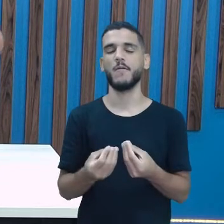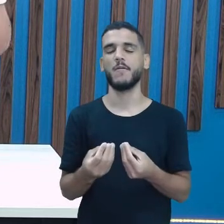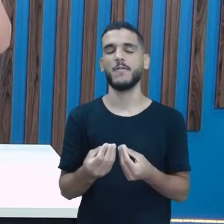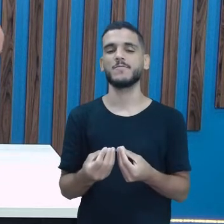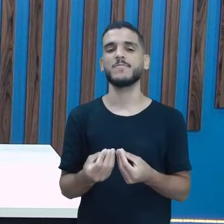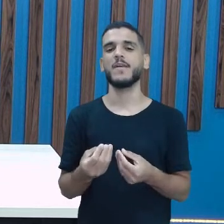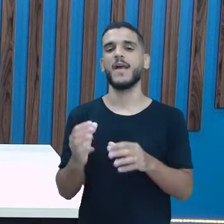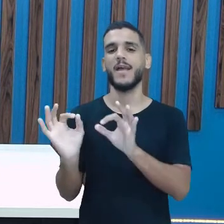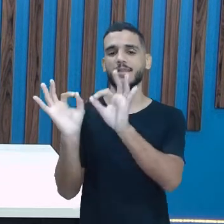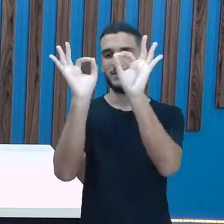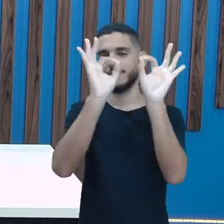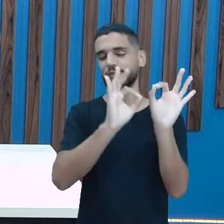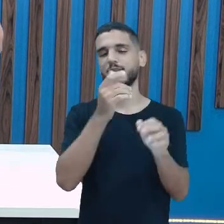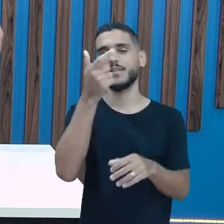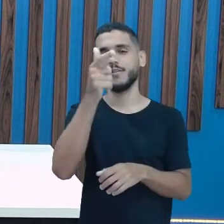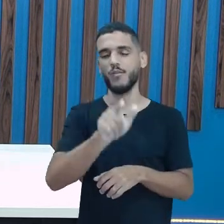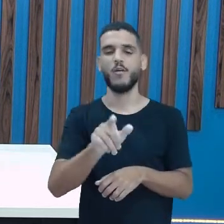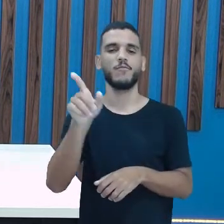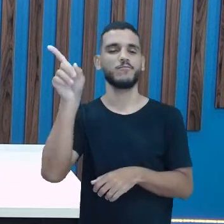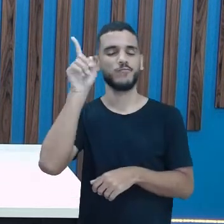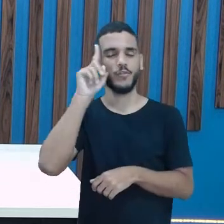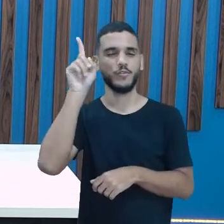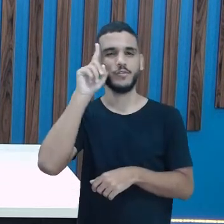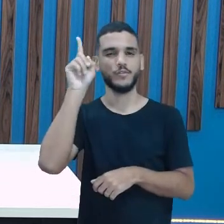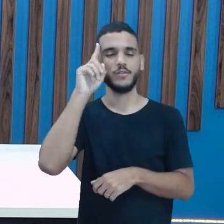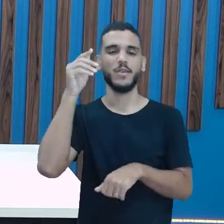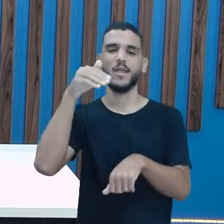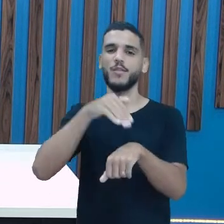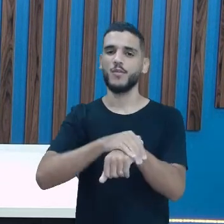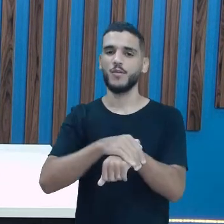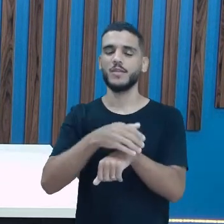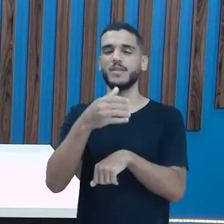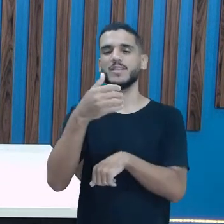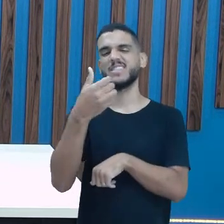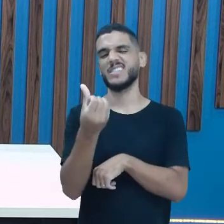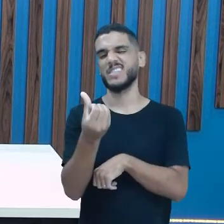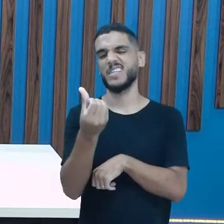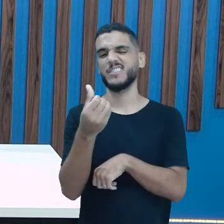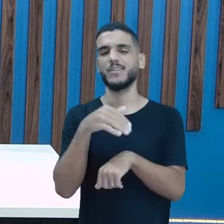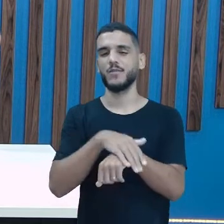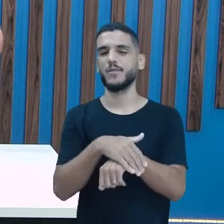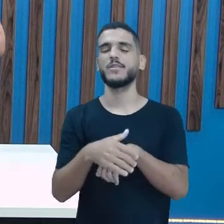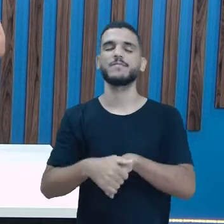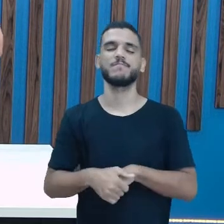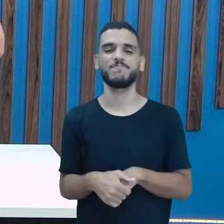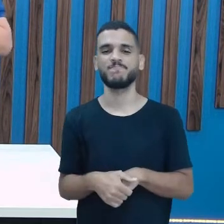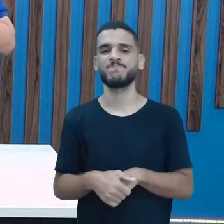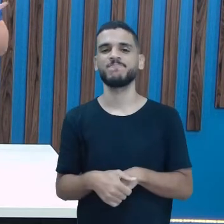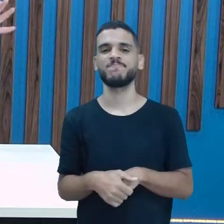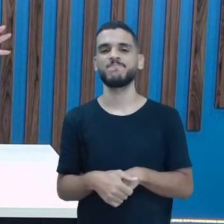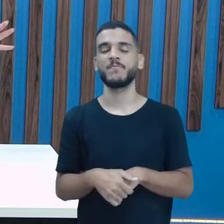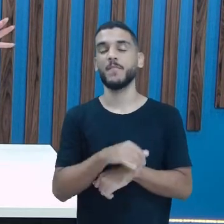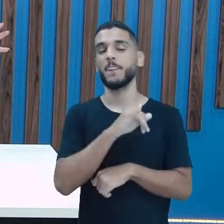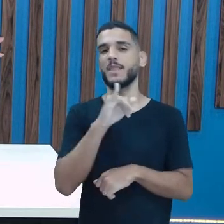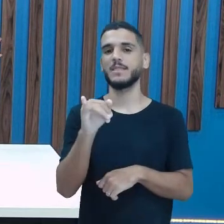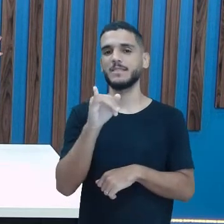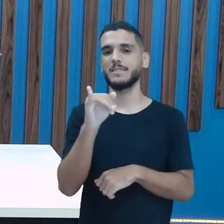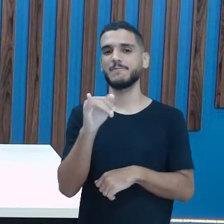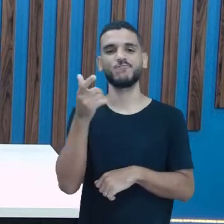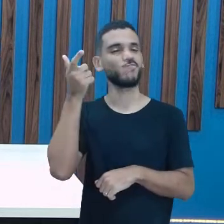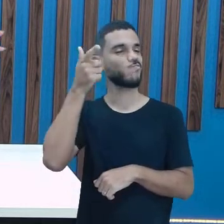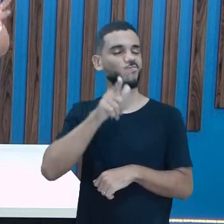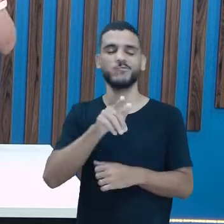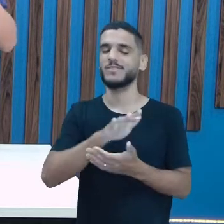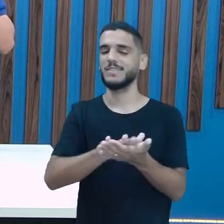reprise desta mesma aula todos os dias às 18 horas, tá certo? Mas se você não conseguir assistir de forma